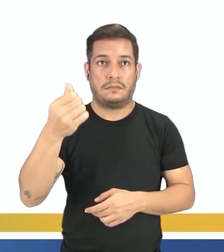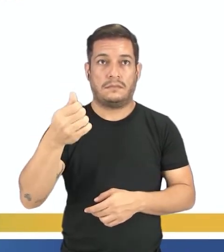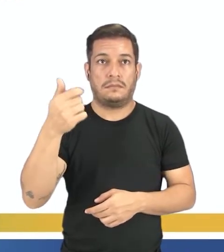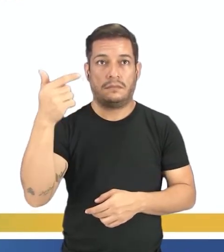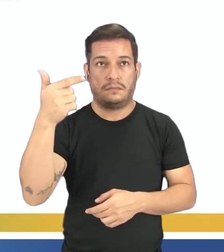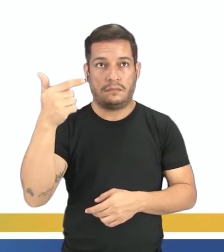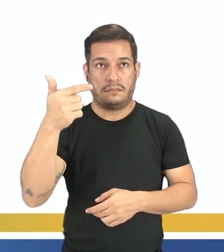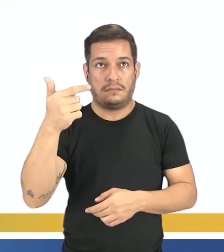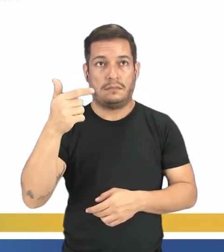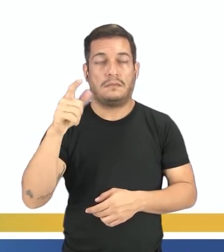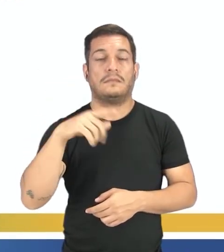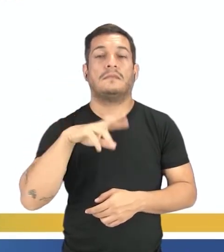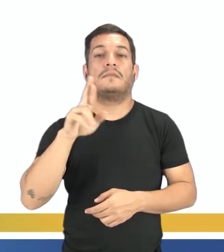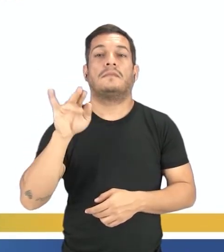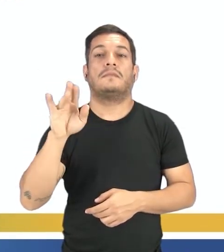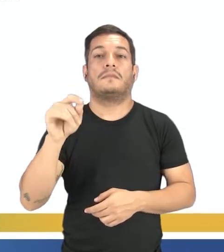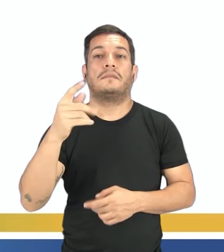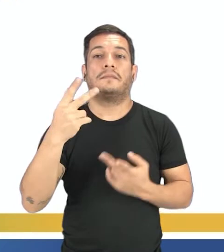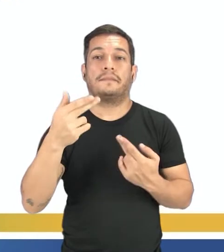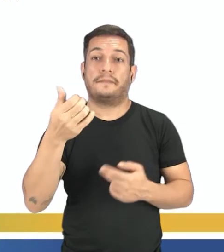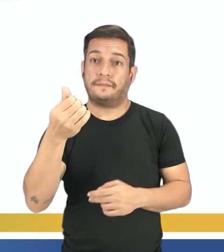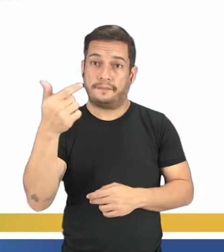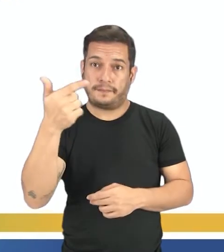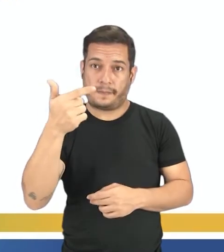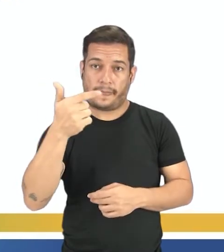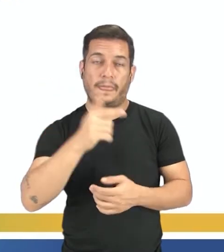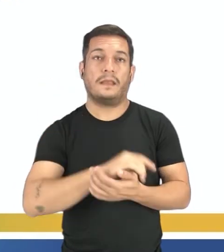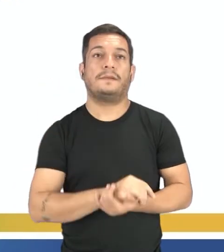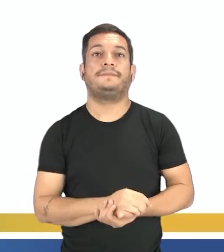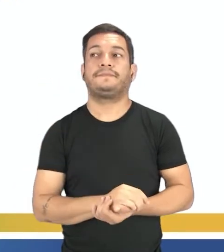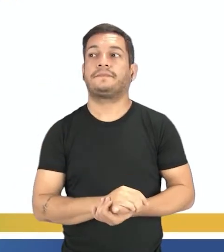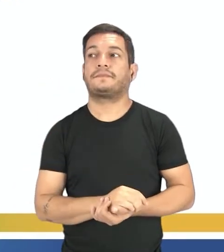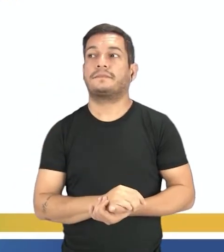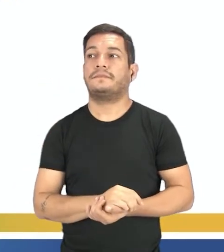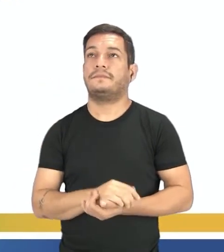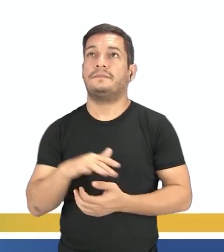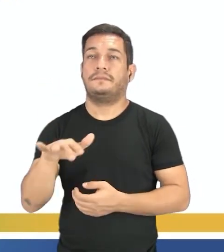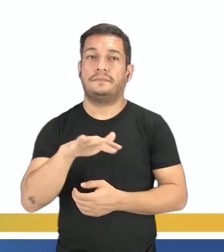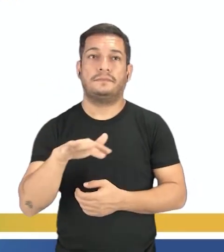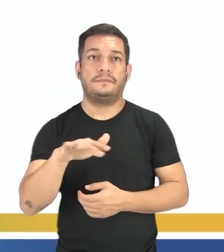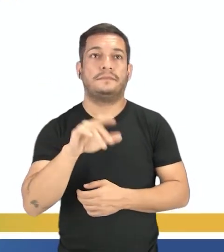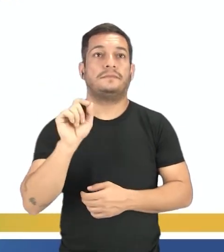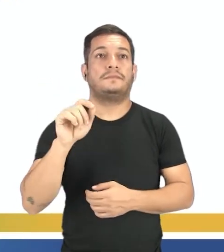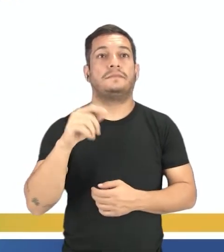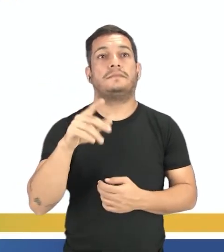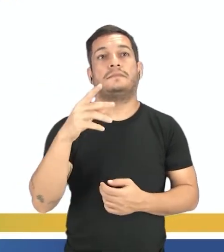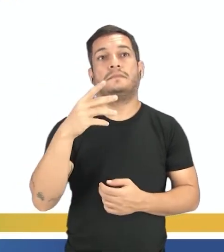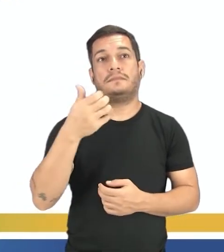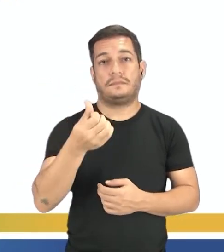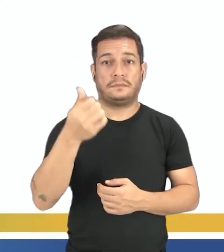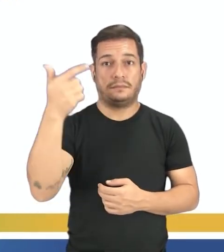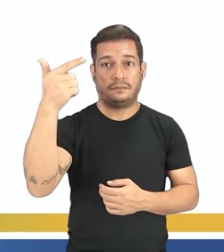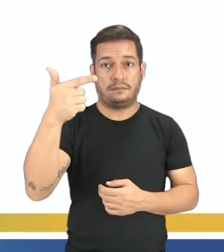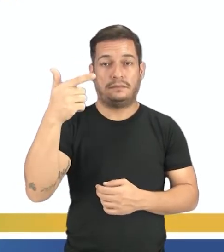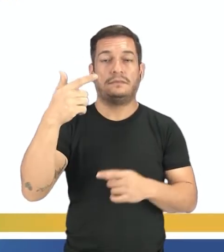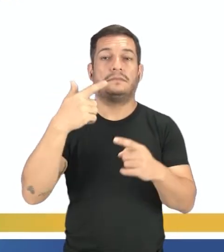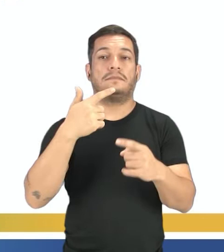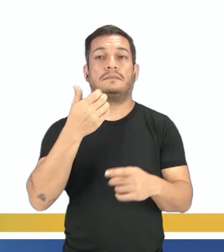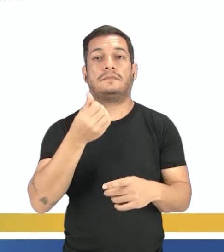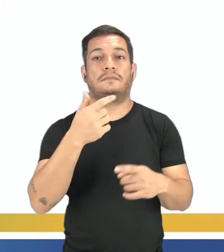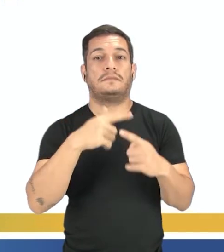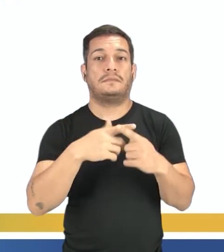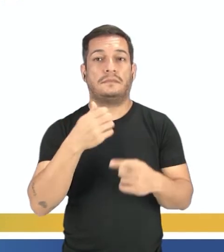raio. Nós temos que o raio é igual a 6, 6 ao quadrado. A área da base vai ser igual a quem? 6 ao quadrado, nós